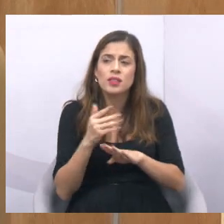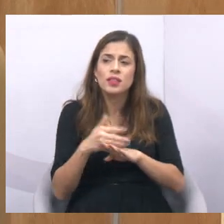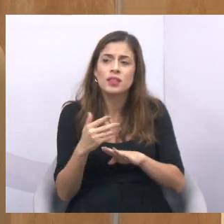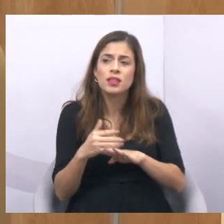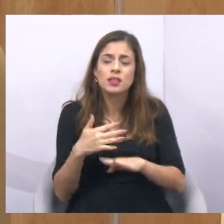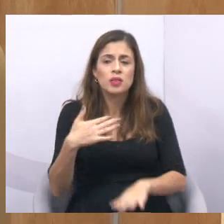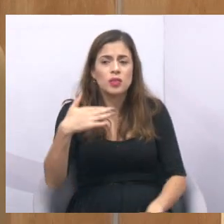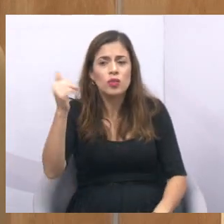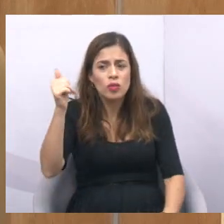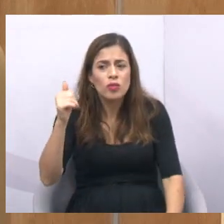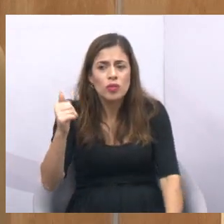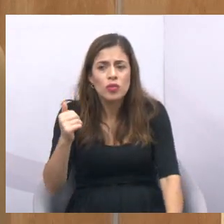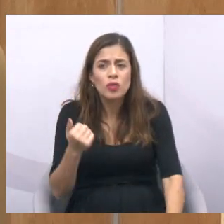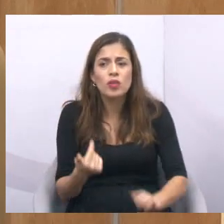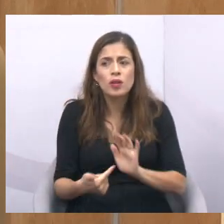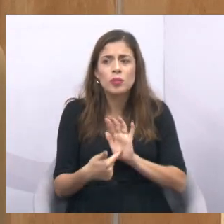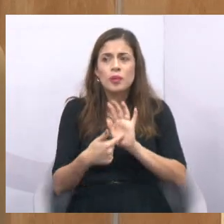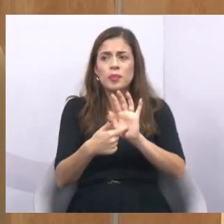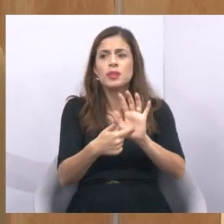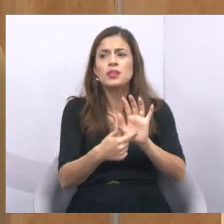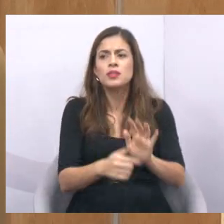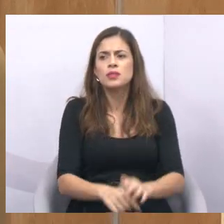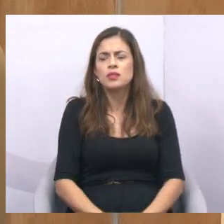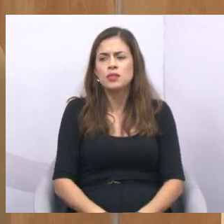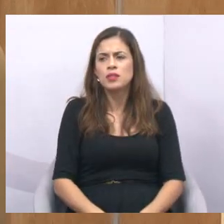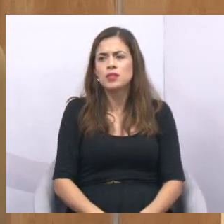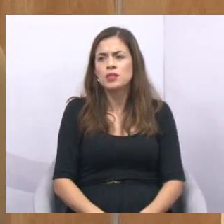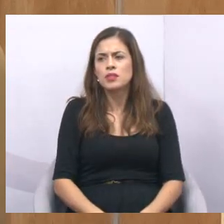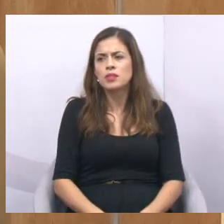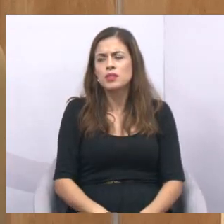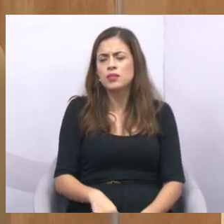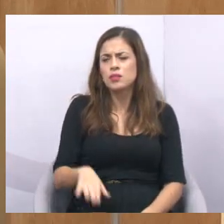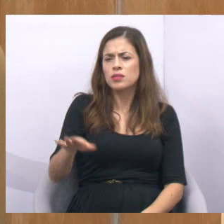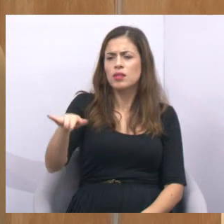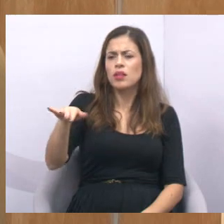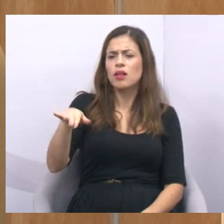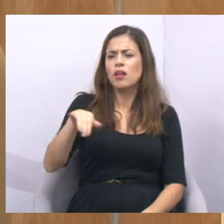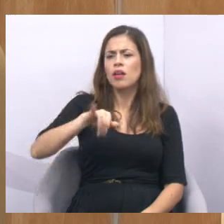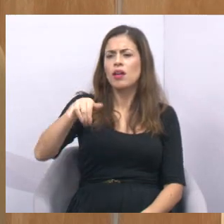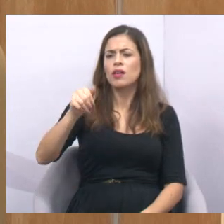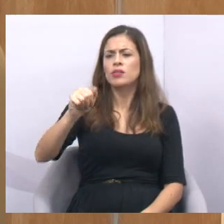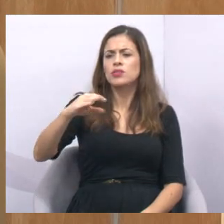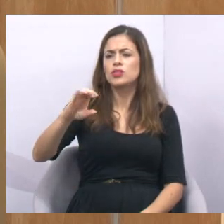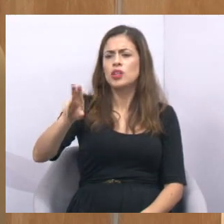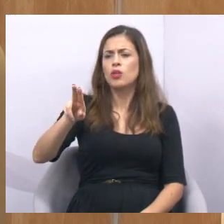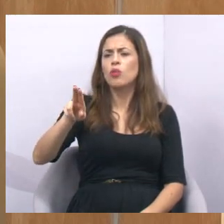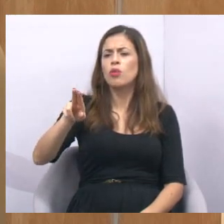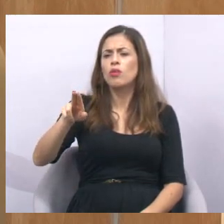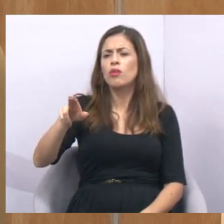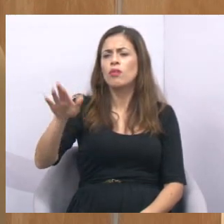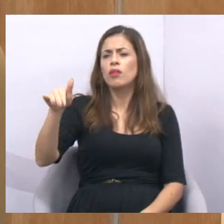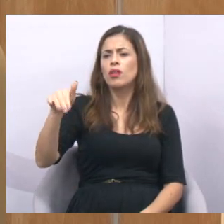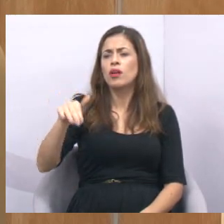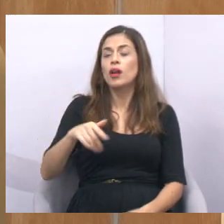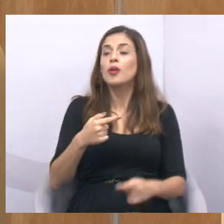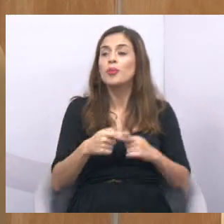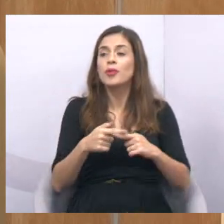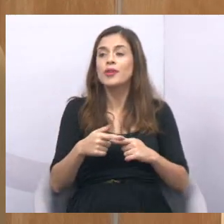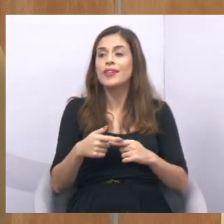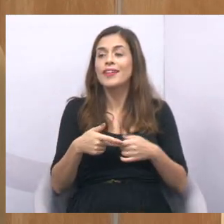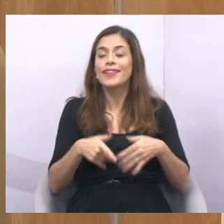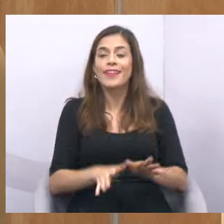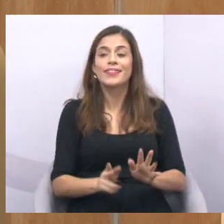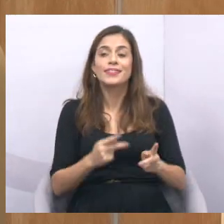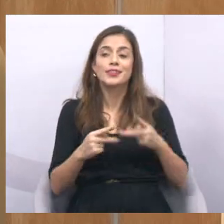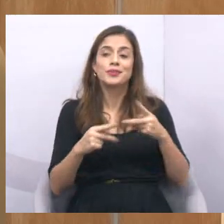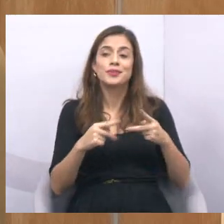me convocou e eu me apresentei, ele falou, esse Jacu, vem cá. E esse apelido ficou, porque eu era de São José, então ele